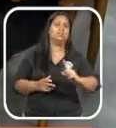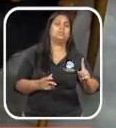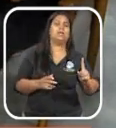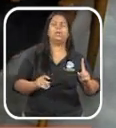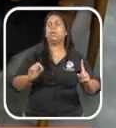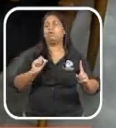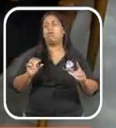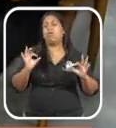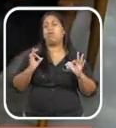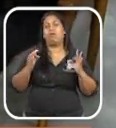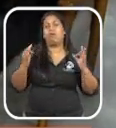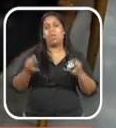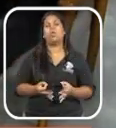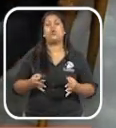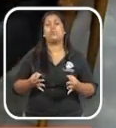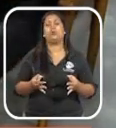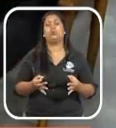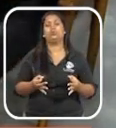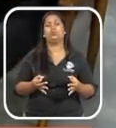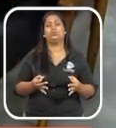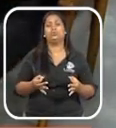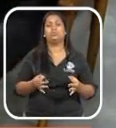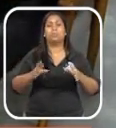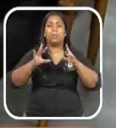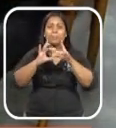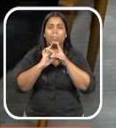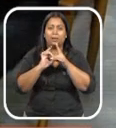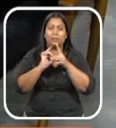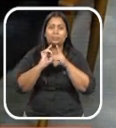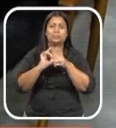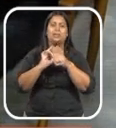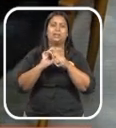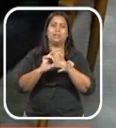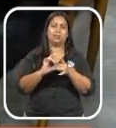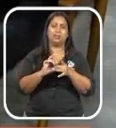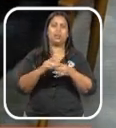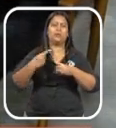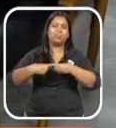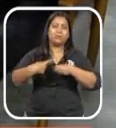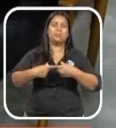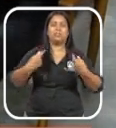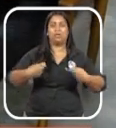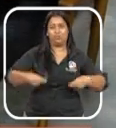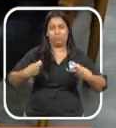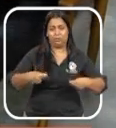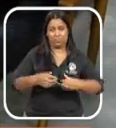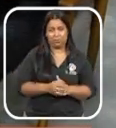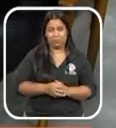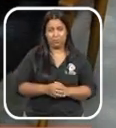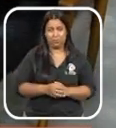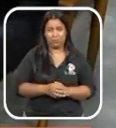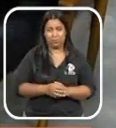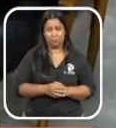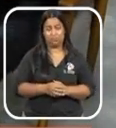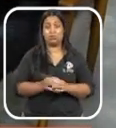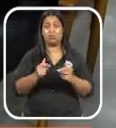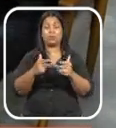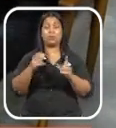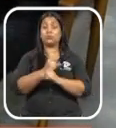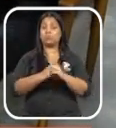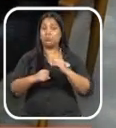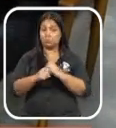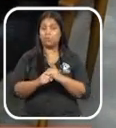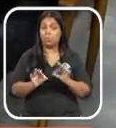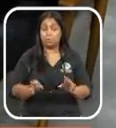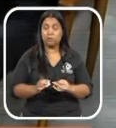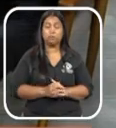mais ligado no que a cidade precisa, enquanto um organismo social mesmo. Exatamente, exatamente.